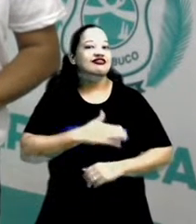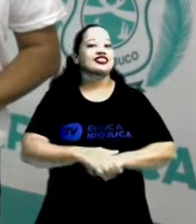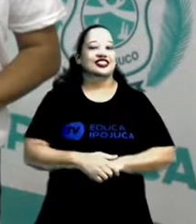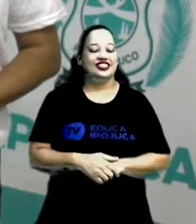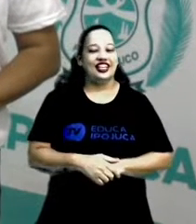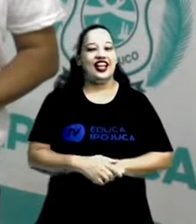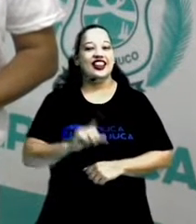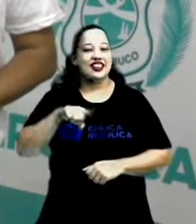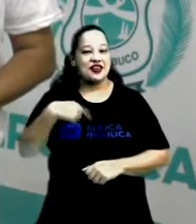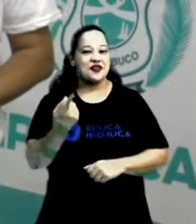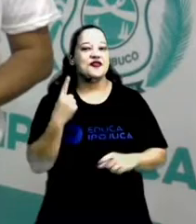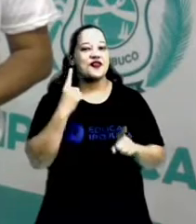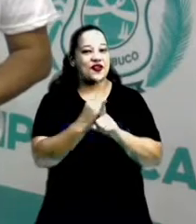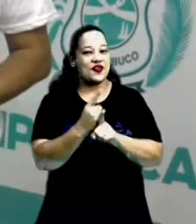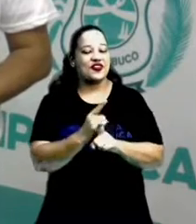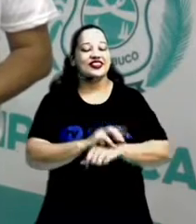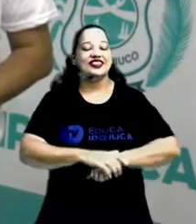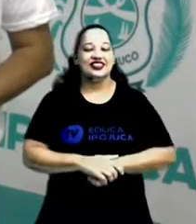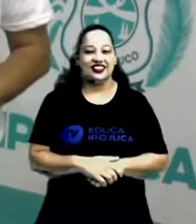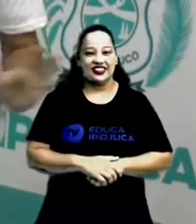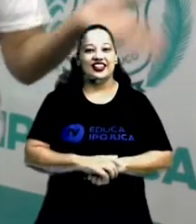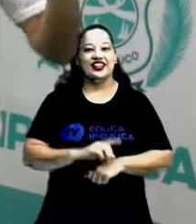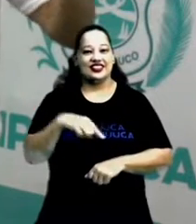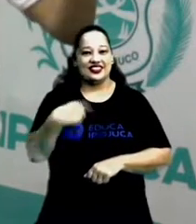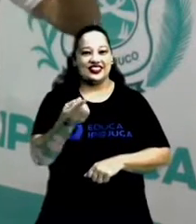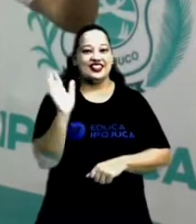Vejo vocês na próxima.